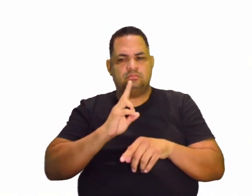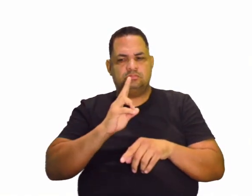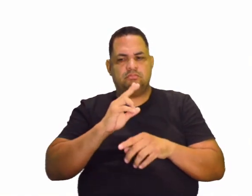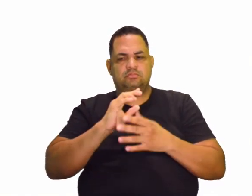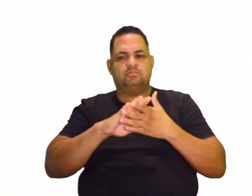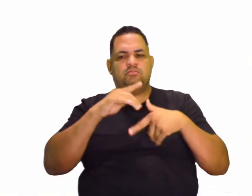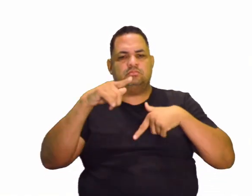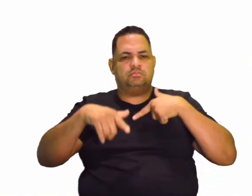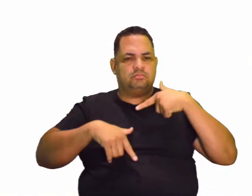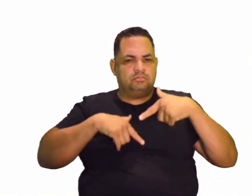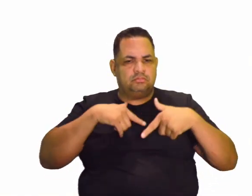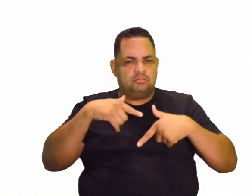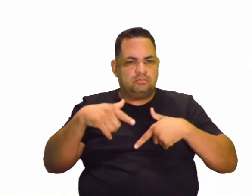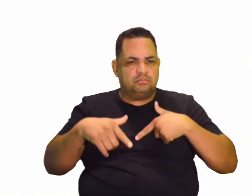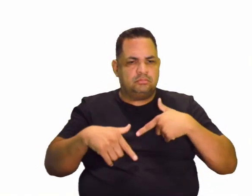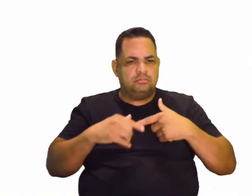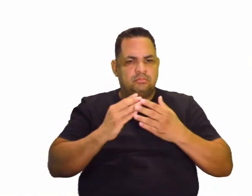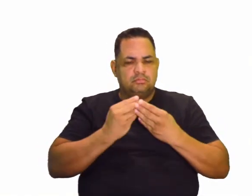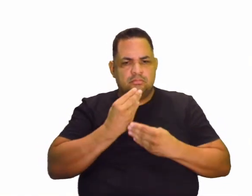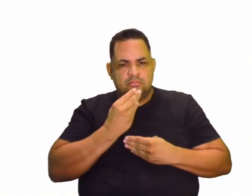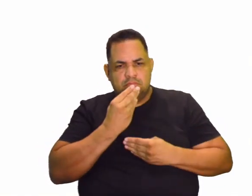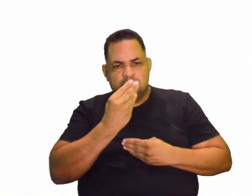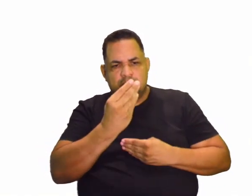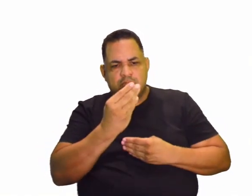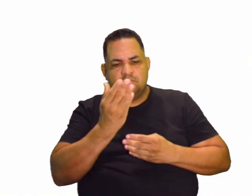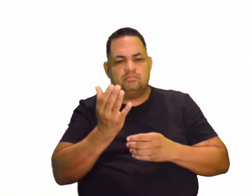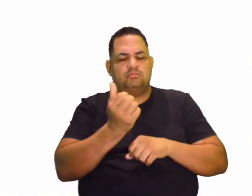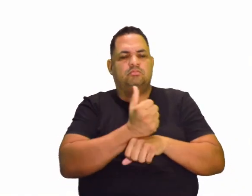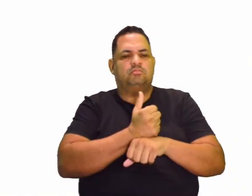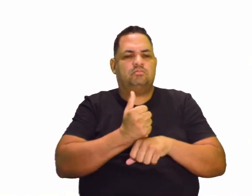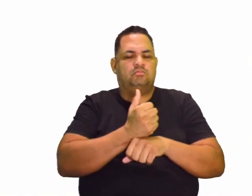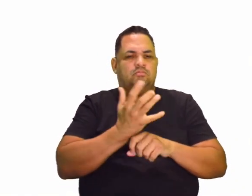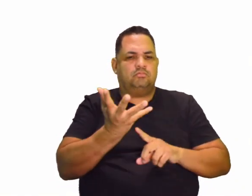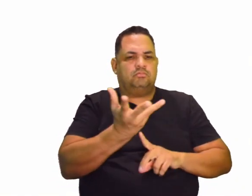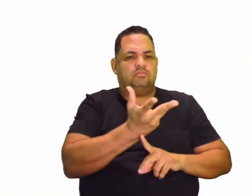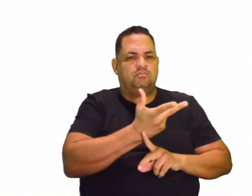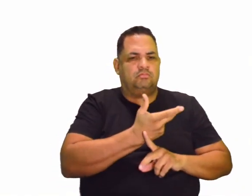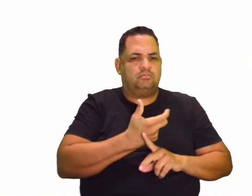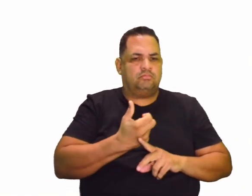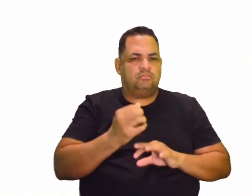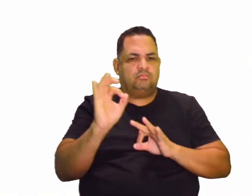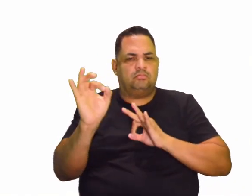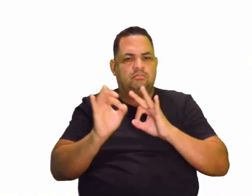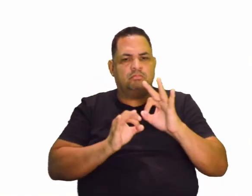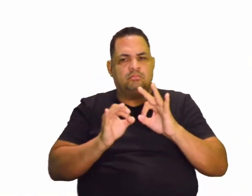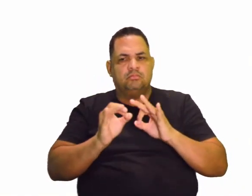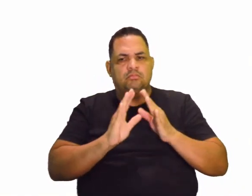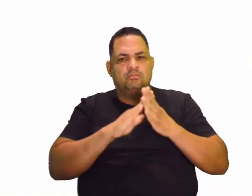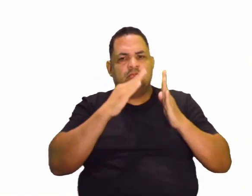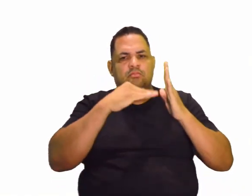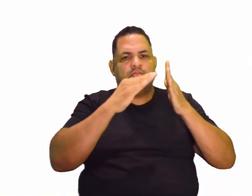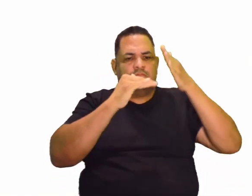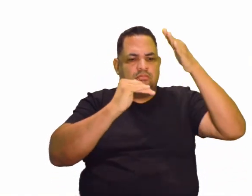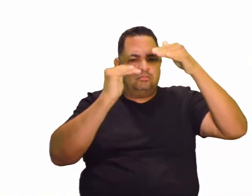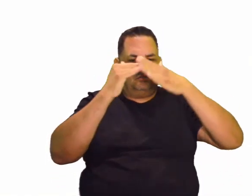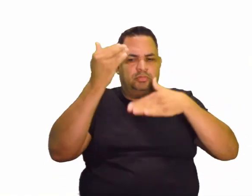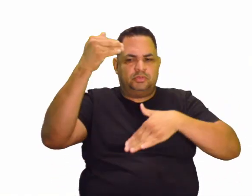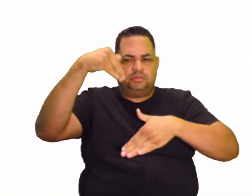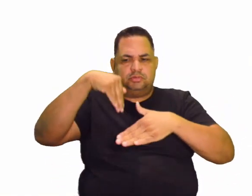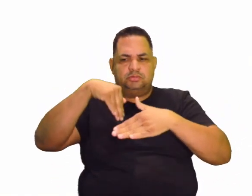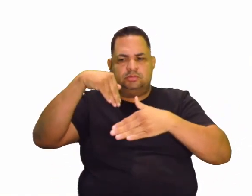produzindo, né, solicitando dos artistas produções, ornamentação no interior das